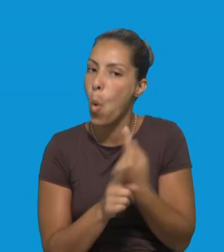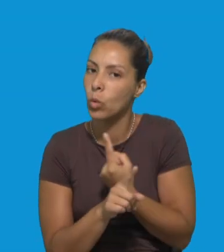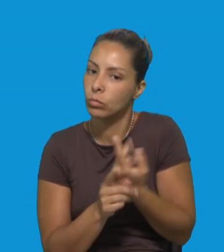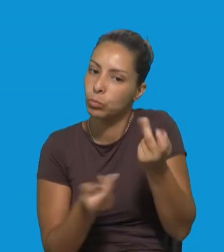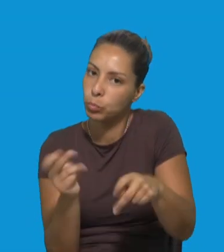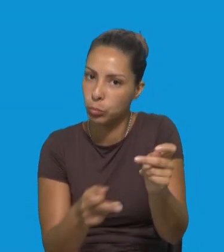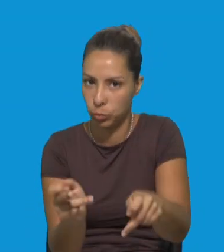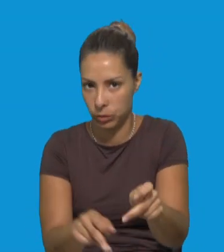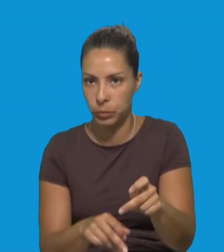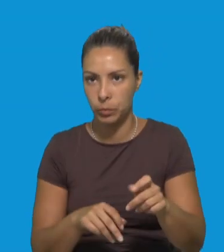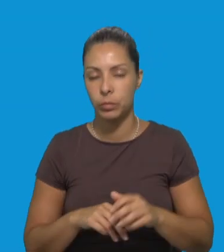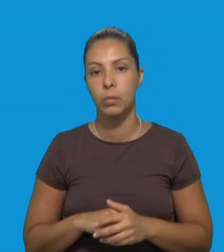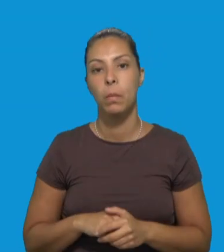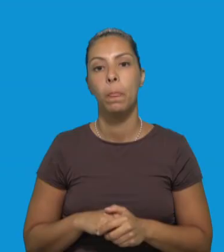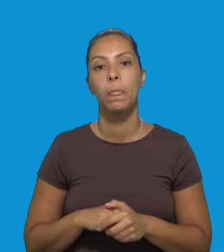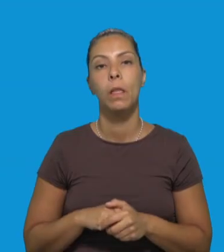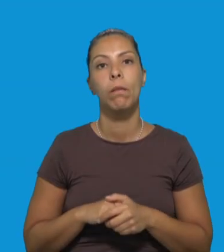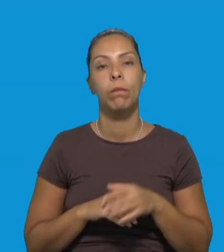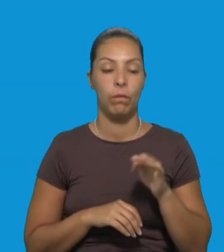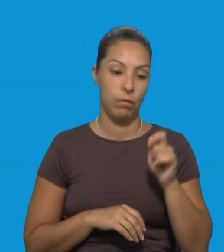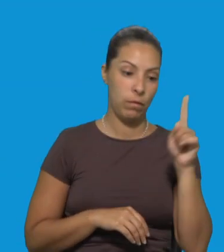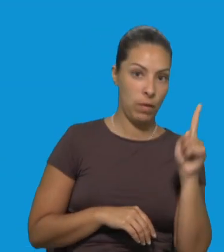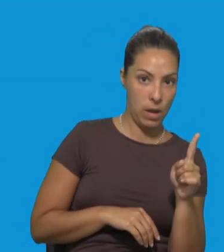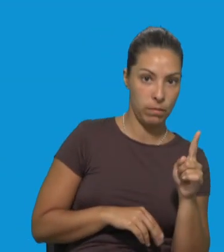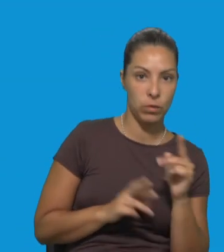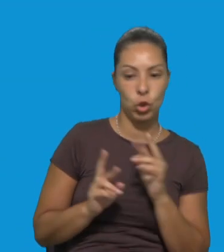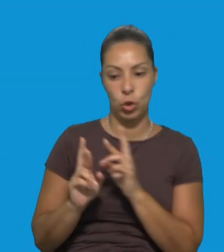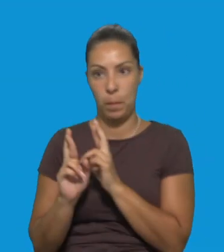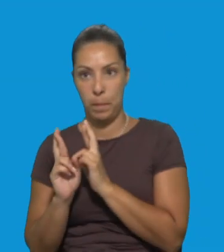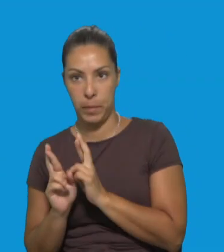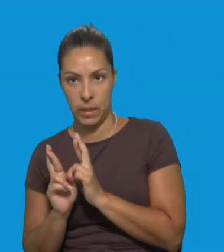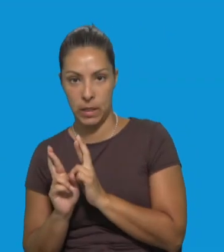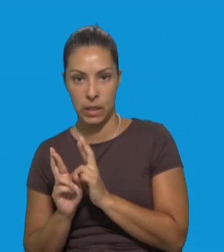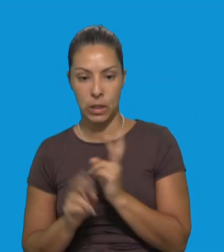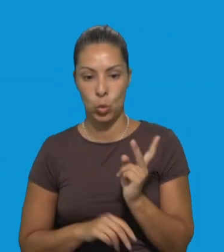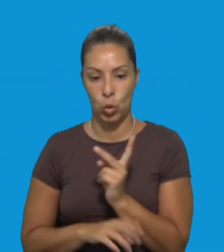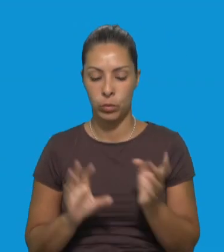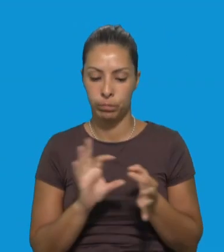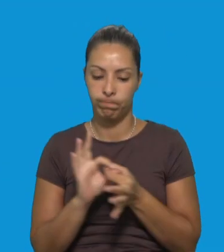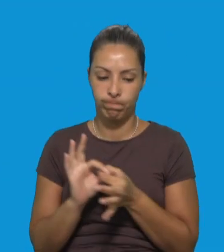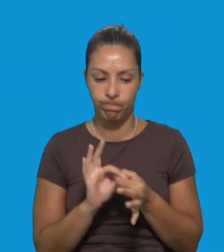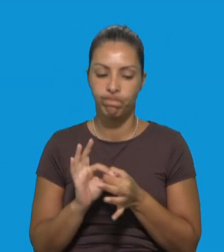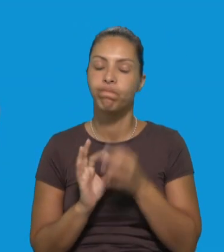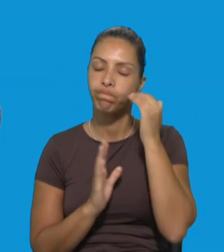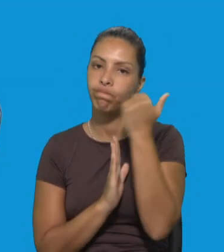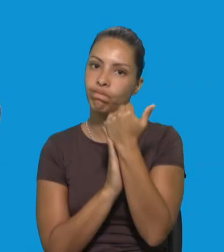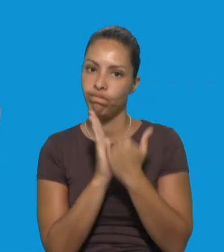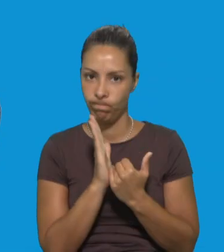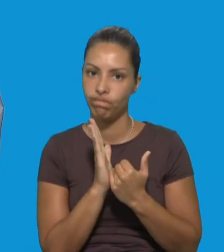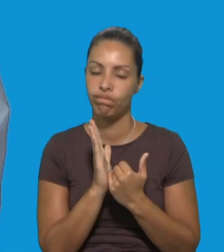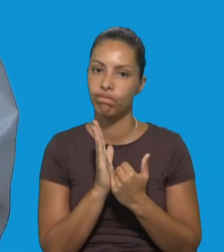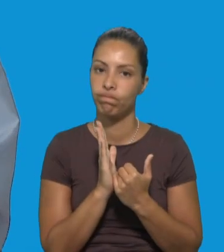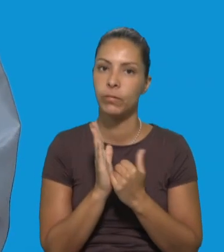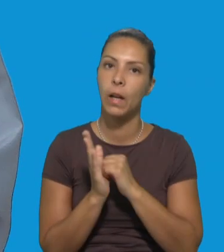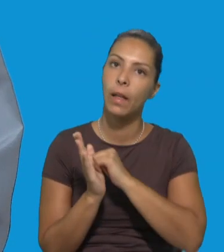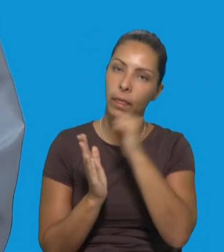Ora, a relação entre a fé e a esperança é sempre realçada em todos os documentos e, aliás, são duas